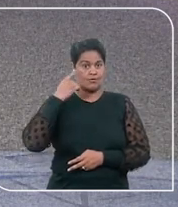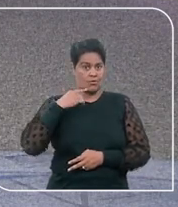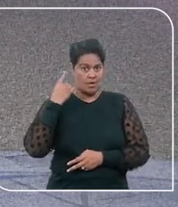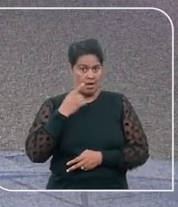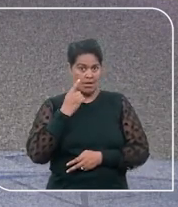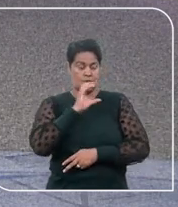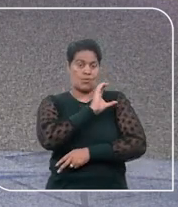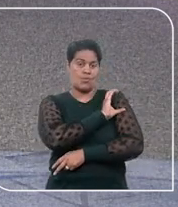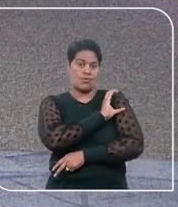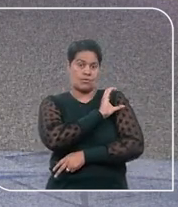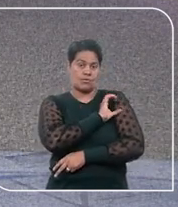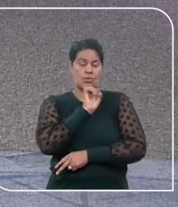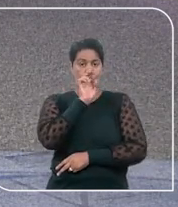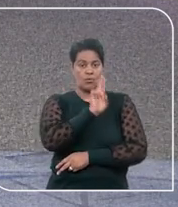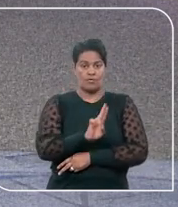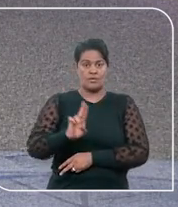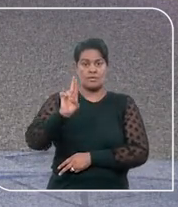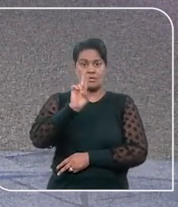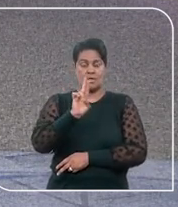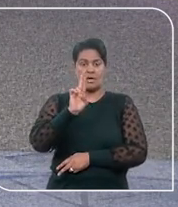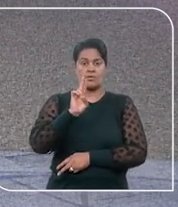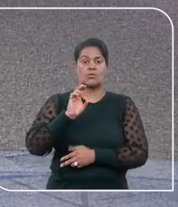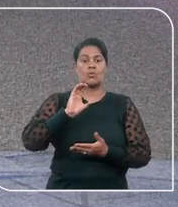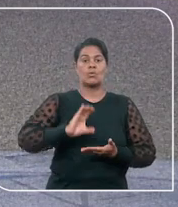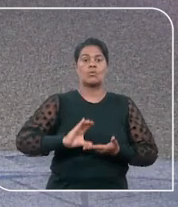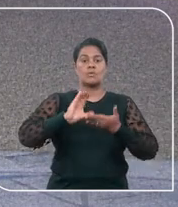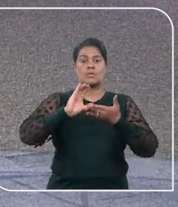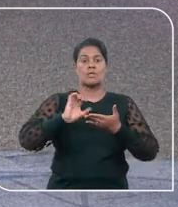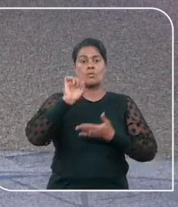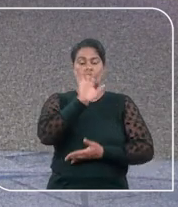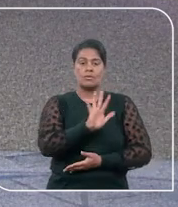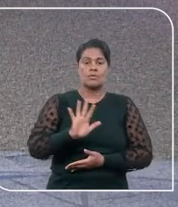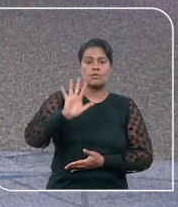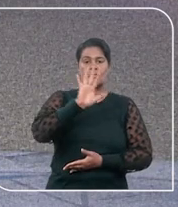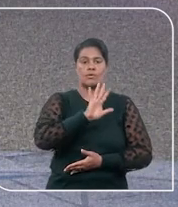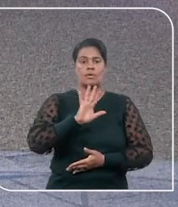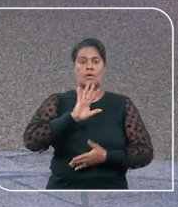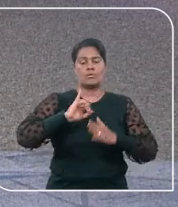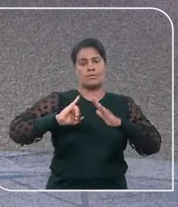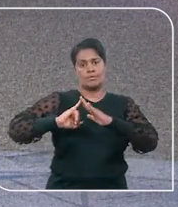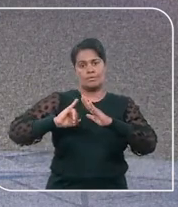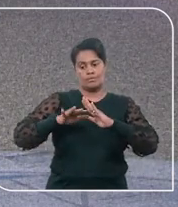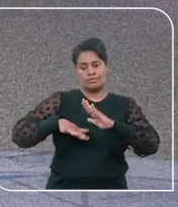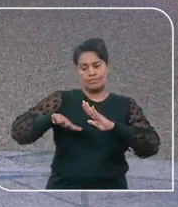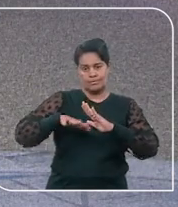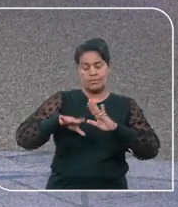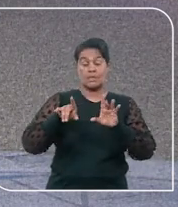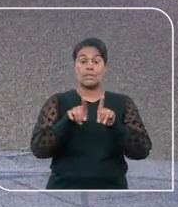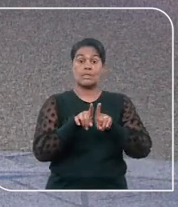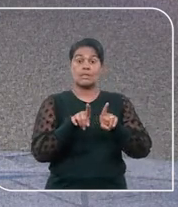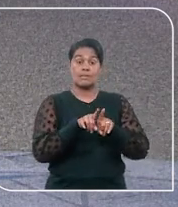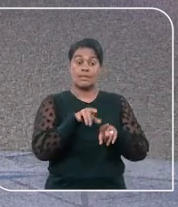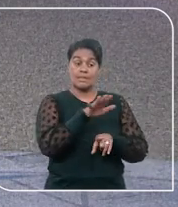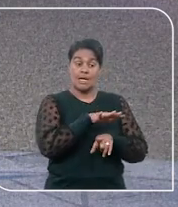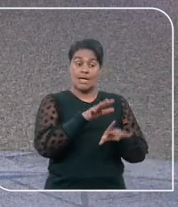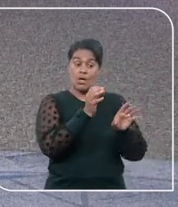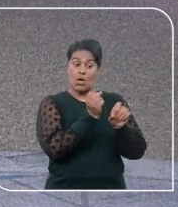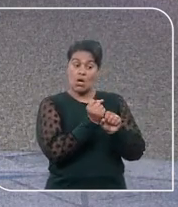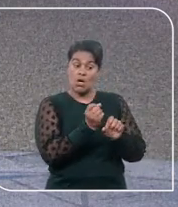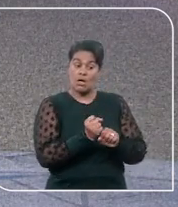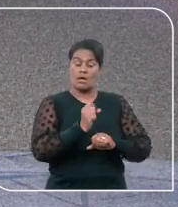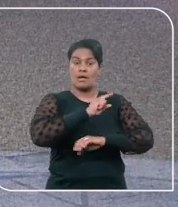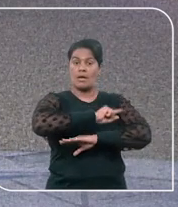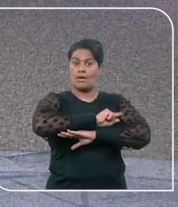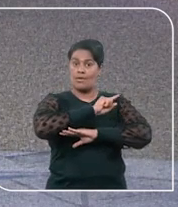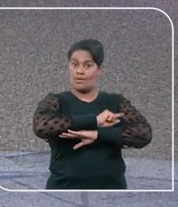Universidade Corporativa do Conselho Regional dos Corretores de Imóveis do Rio de Janeiro e da Comissão de Contabilidade Condominial do Conselho